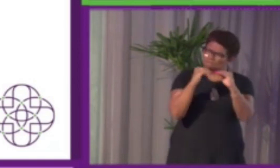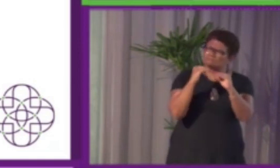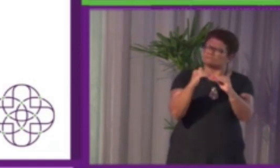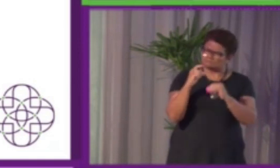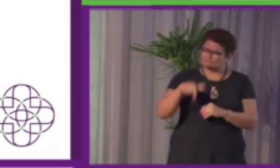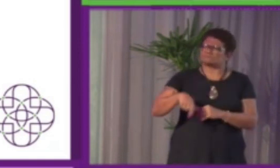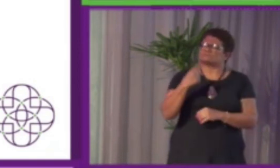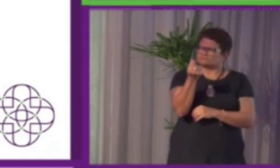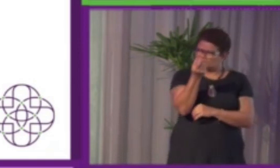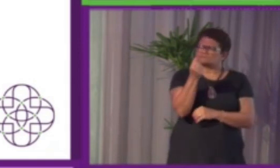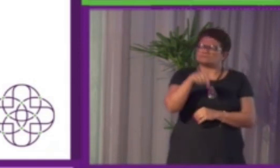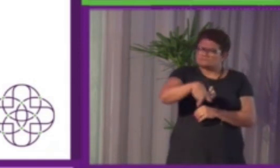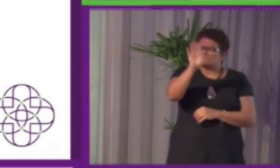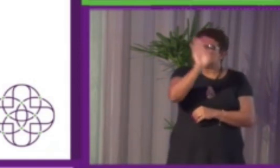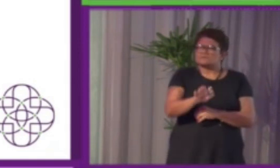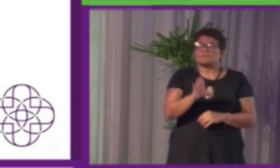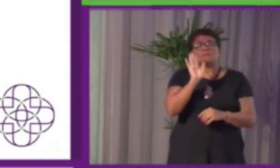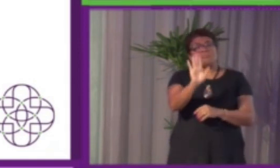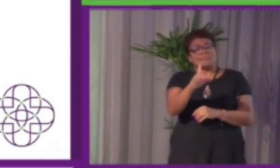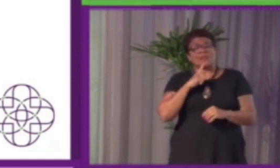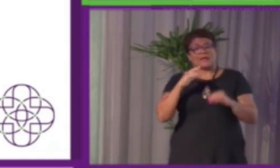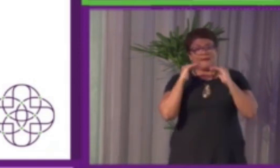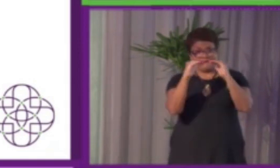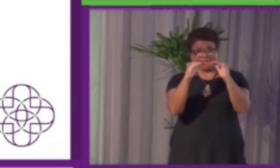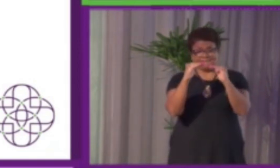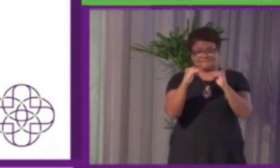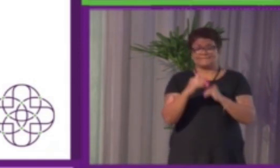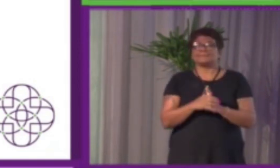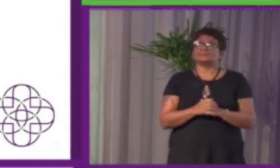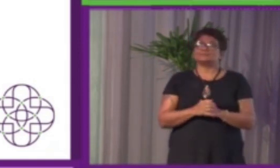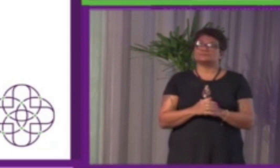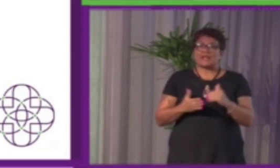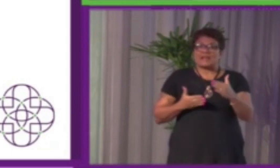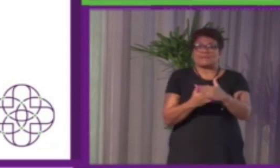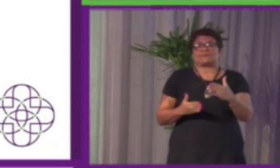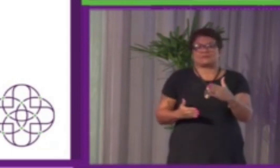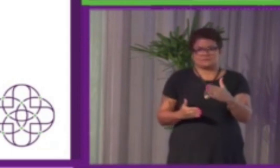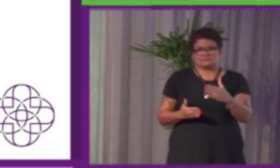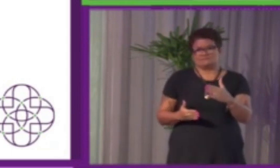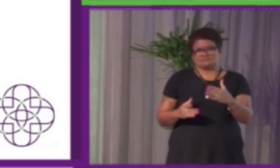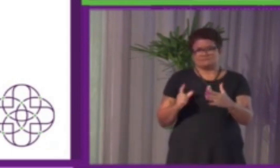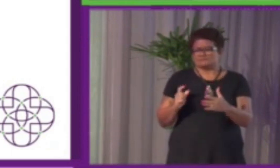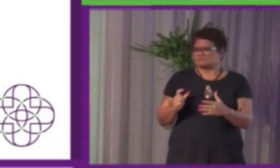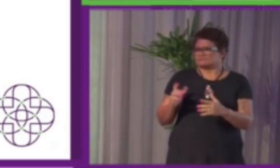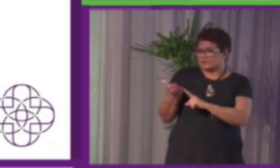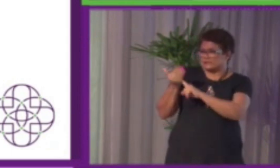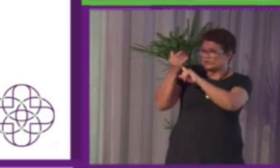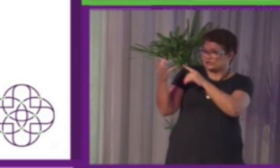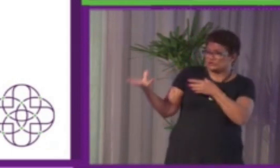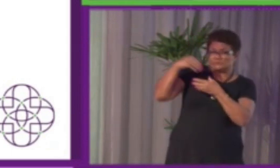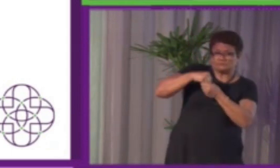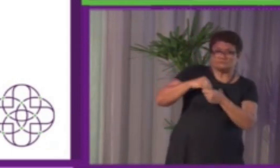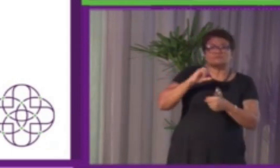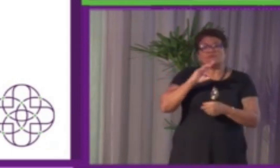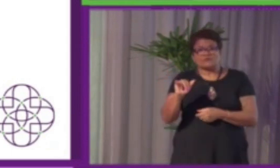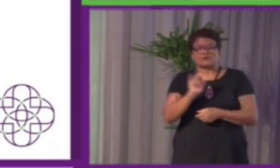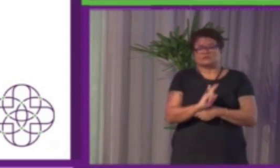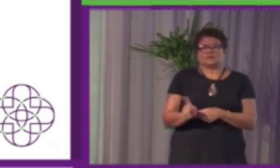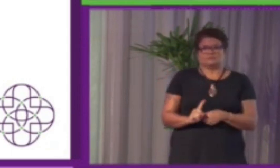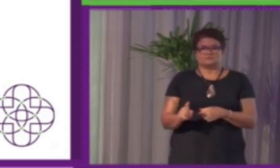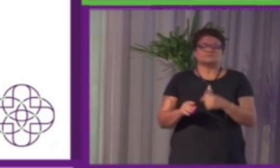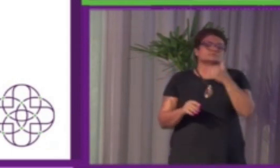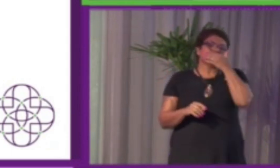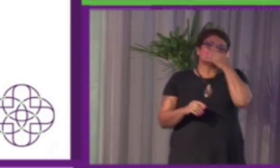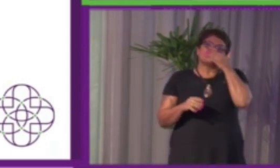também de forma bastante importante que esse limiar não seria limitante para definir se uma tecnologia seria incorporada ou não. Então, poderiam